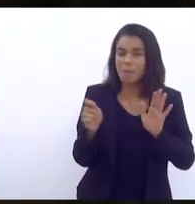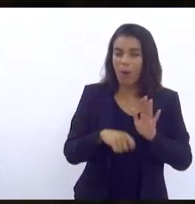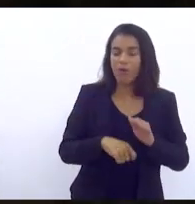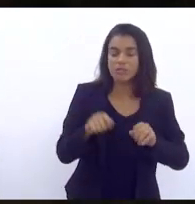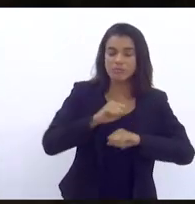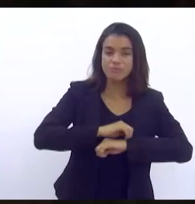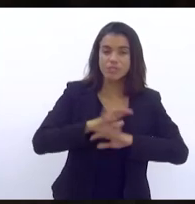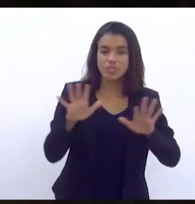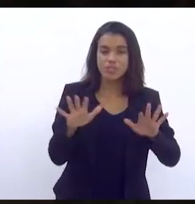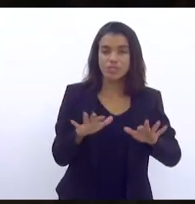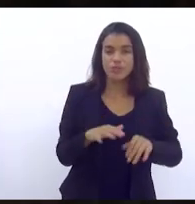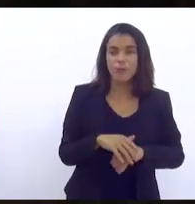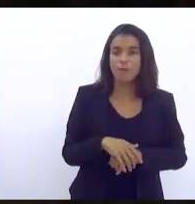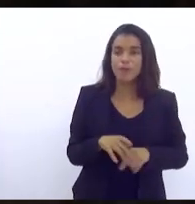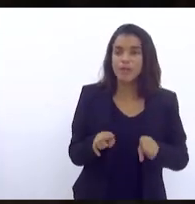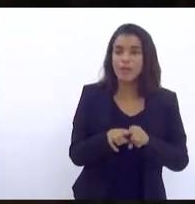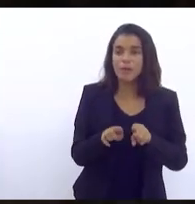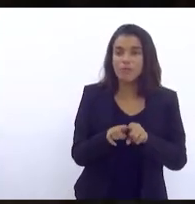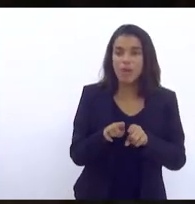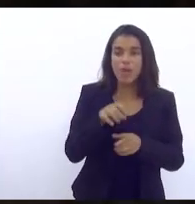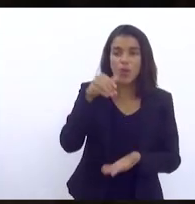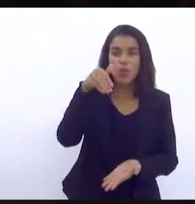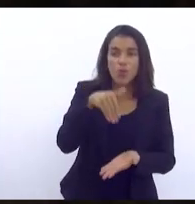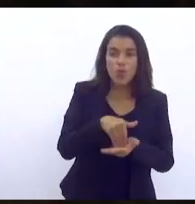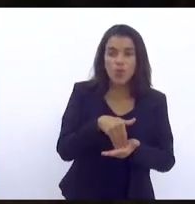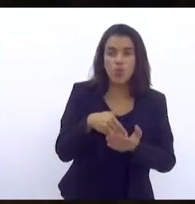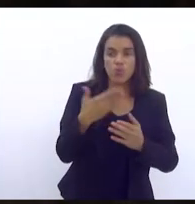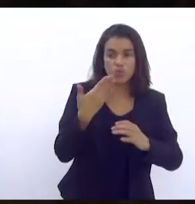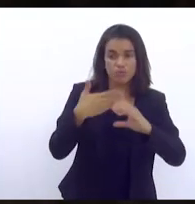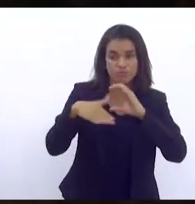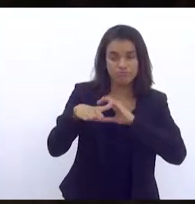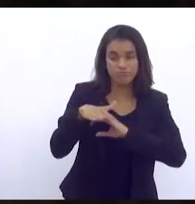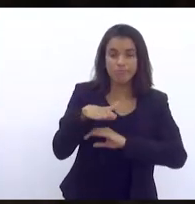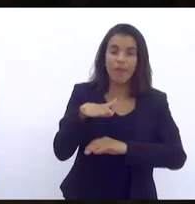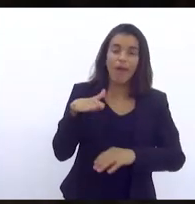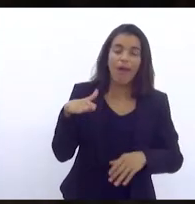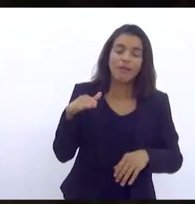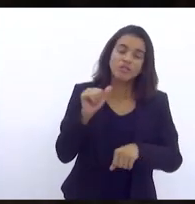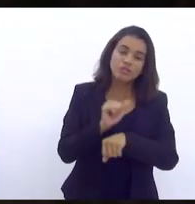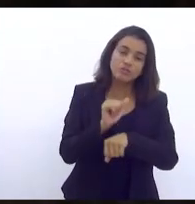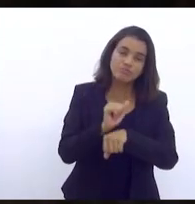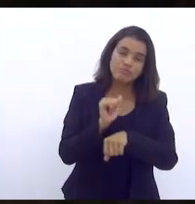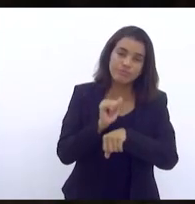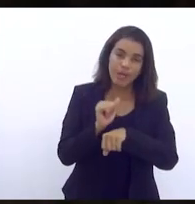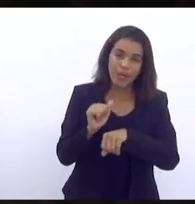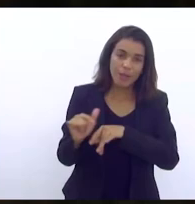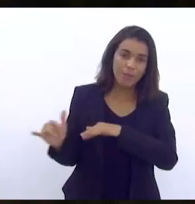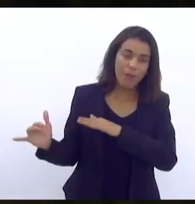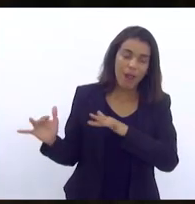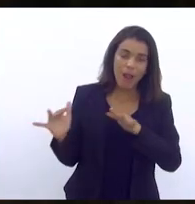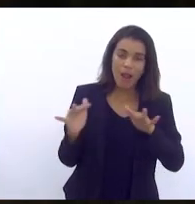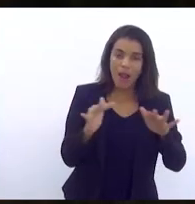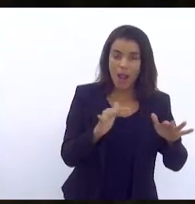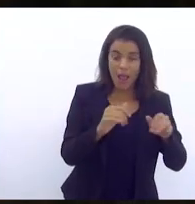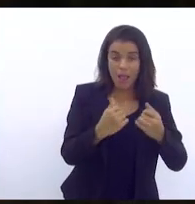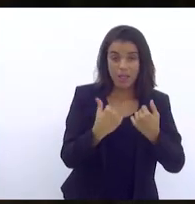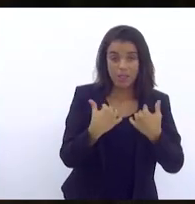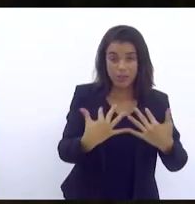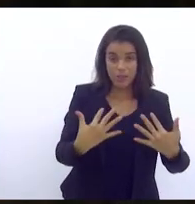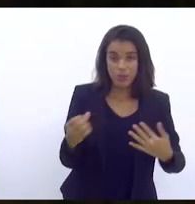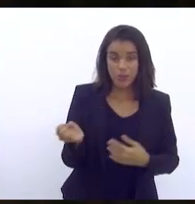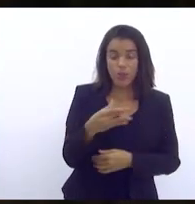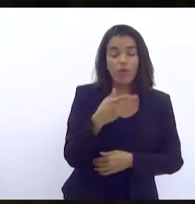nítido e o último encaminhamento Até que a gente faça uma nova audiência pública com essa temática no ano que vem são as